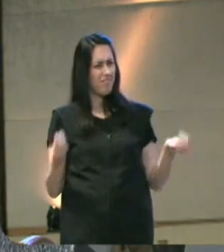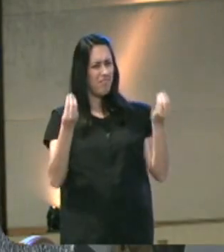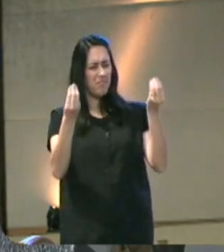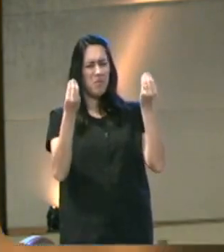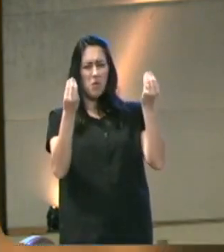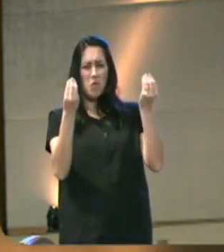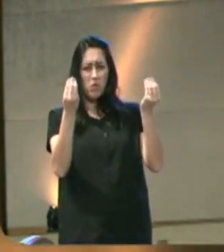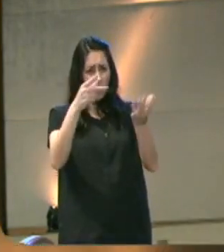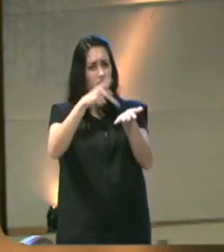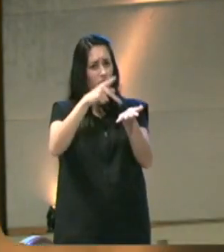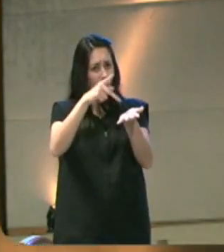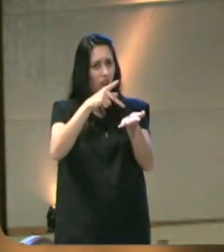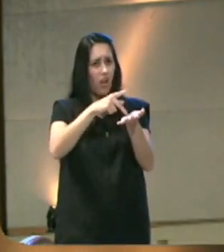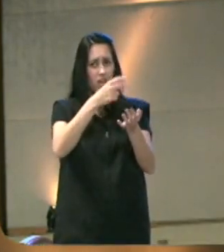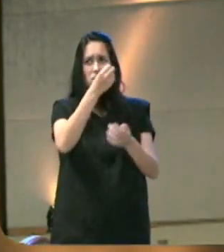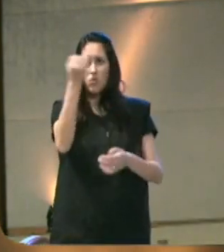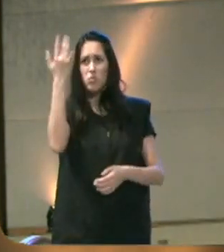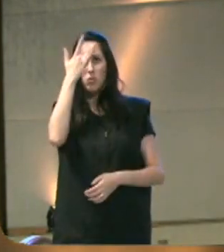Não é verdade?